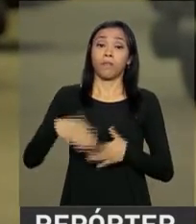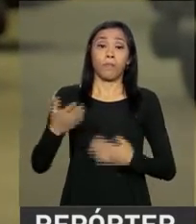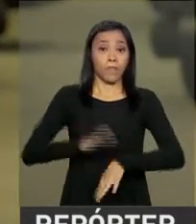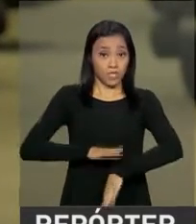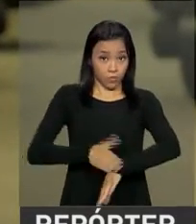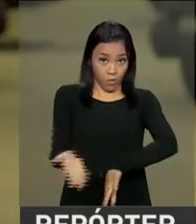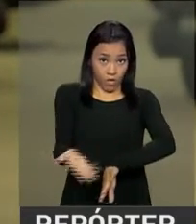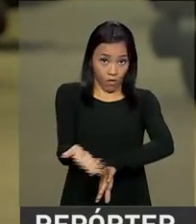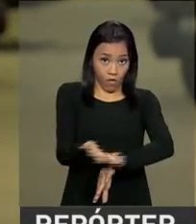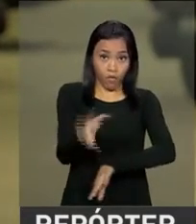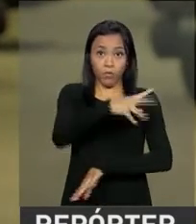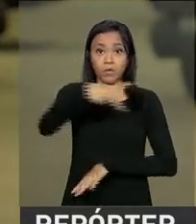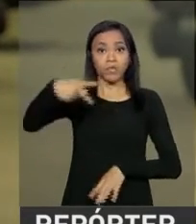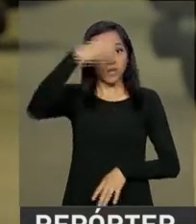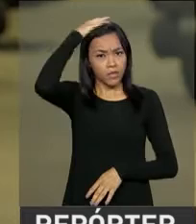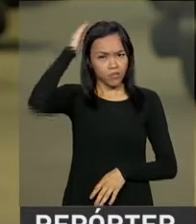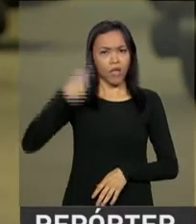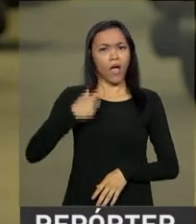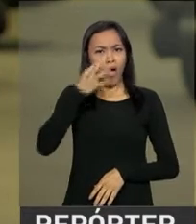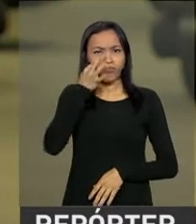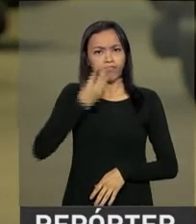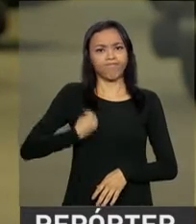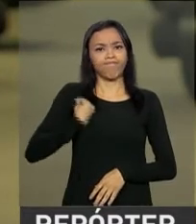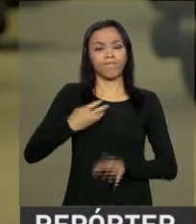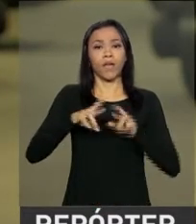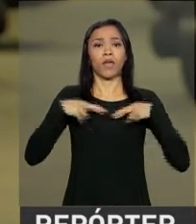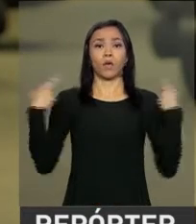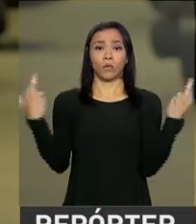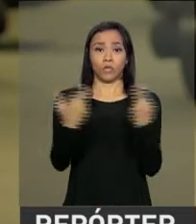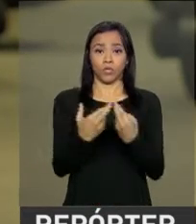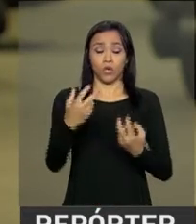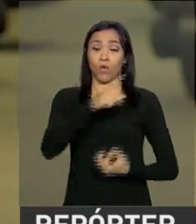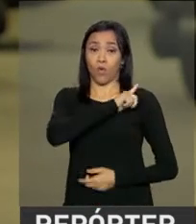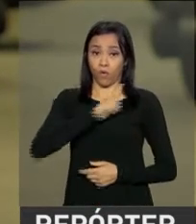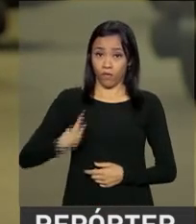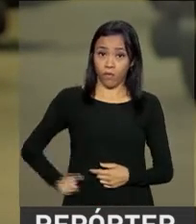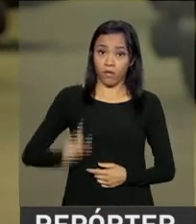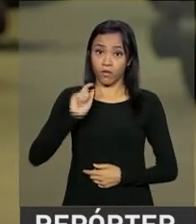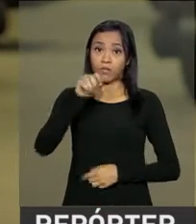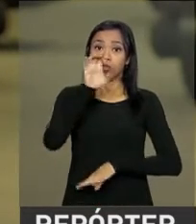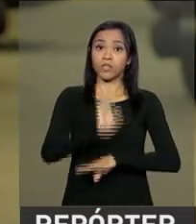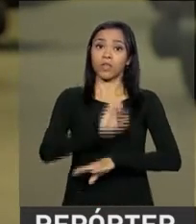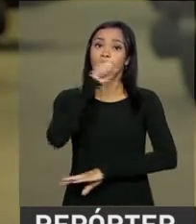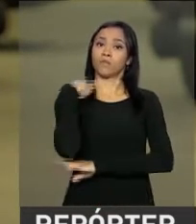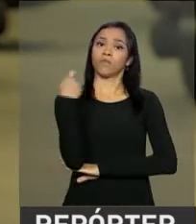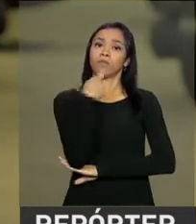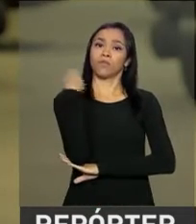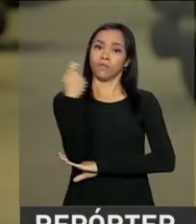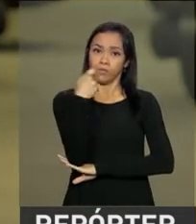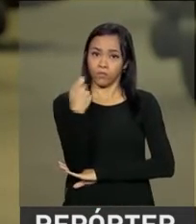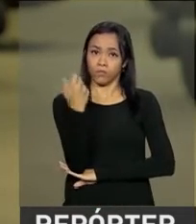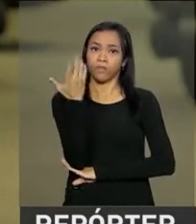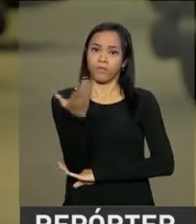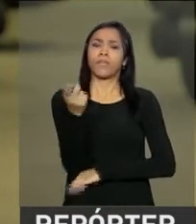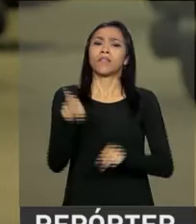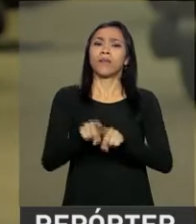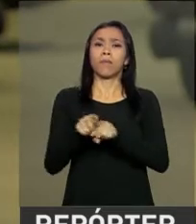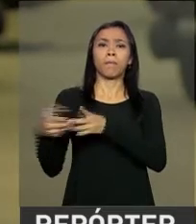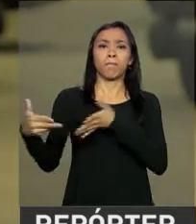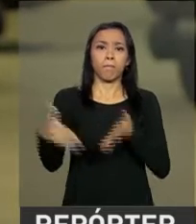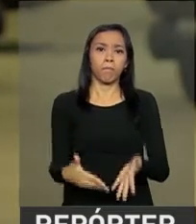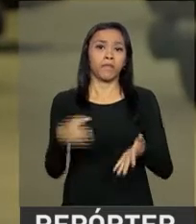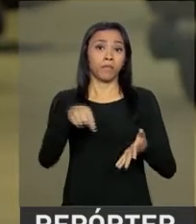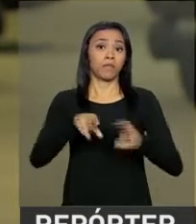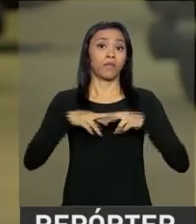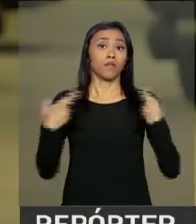presidente em exercício, Michel Temer, está reunido com o governador do Rio Grande do Sul, José Ivo Sartori. Também participam dessa